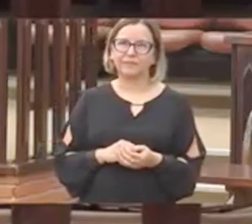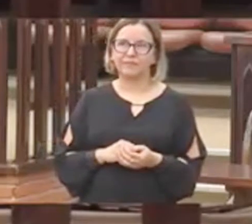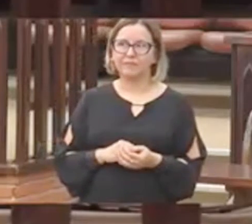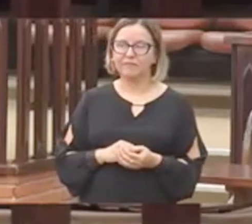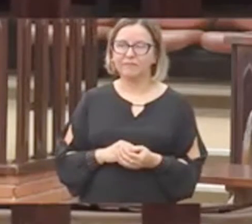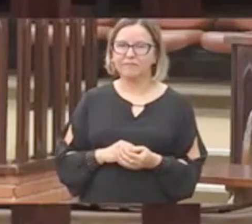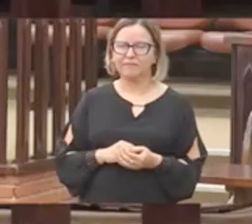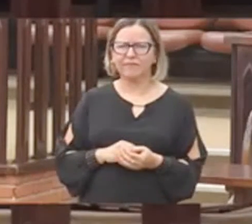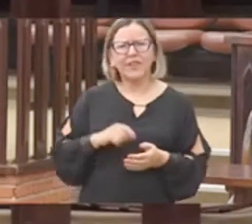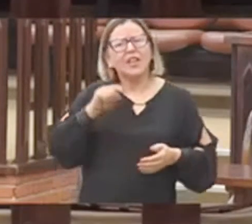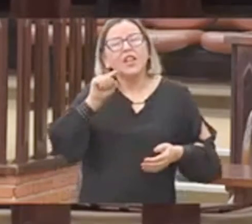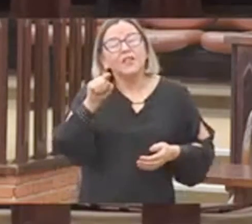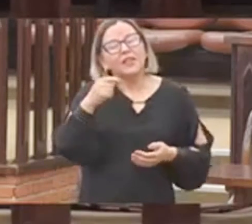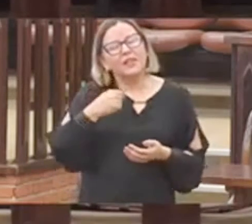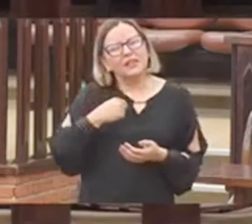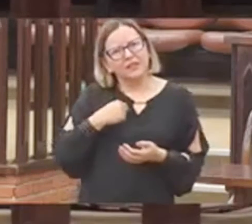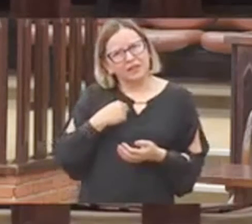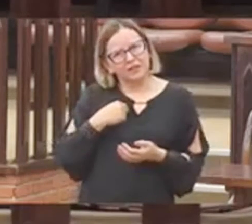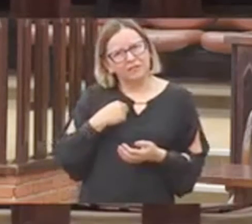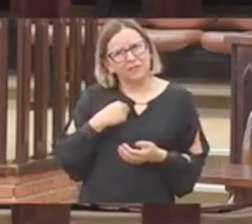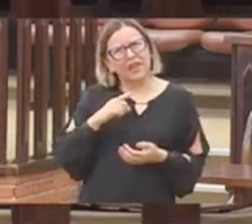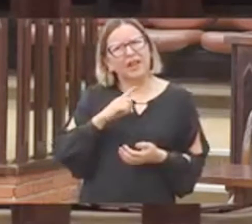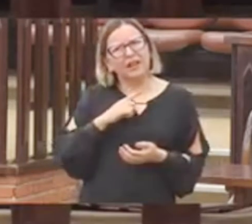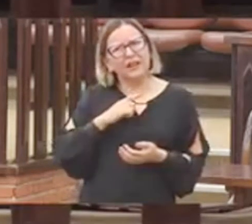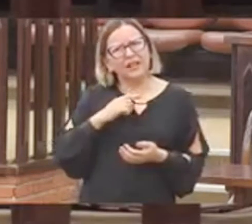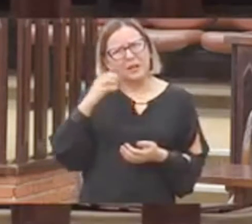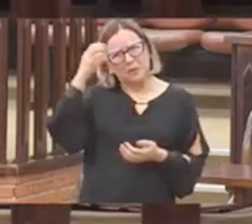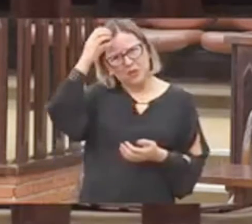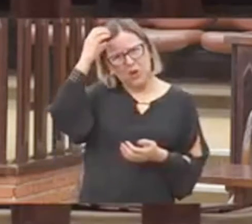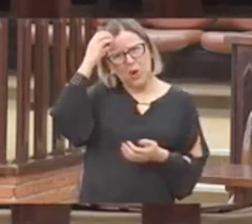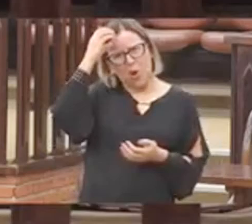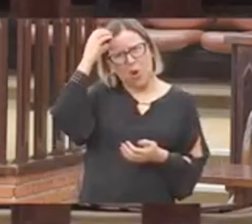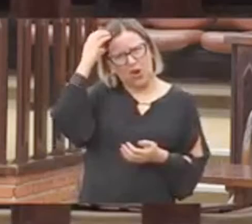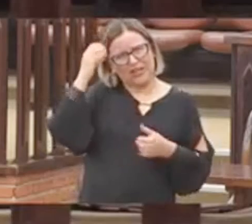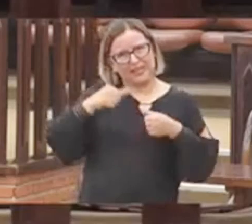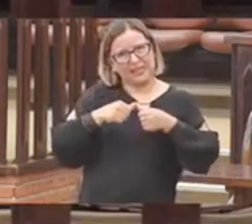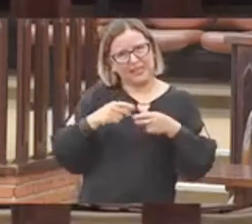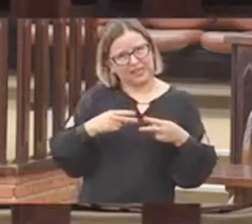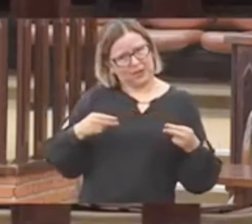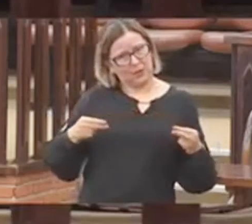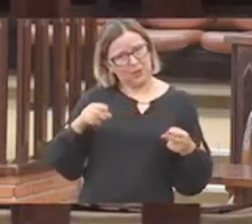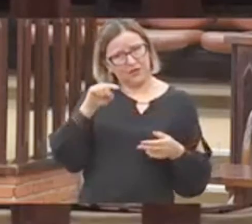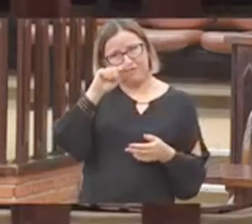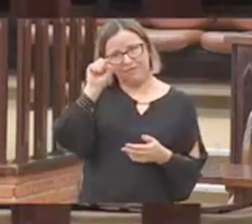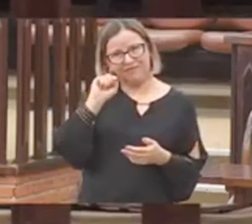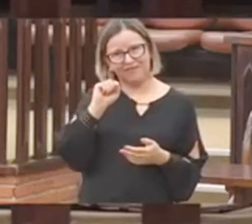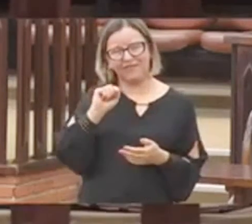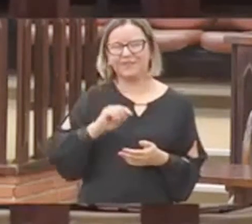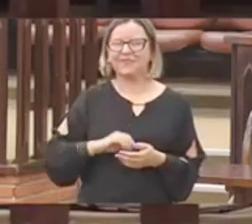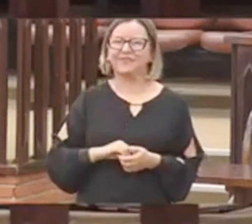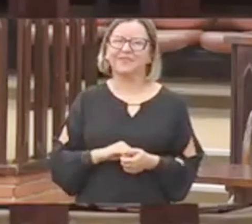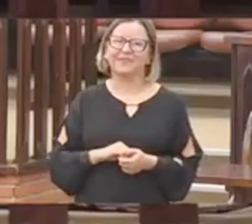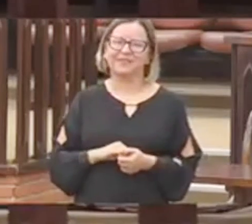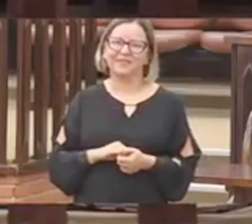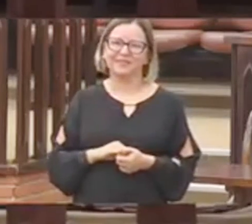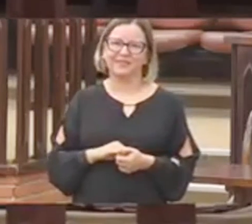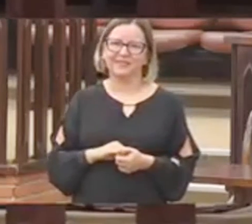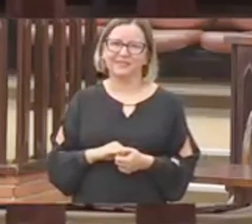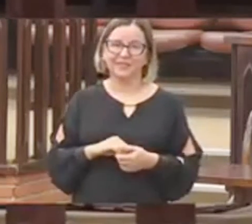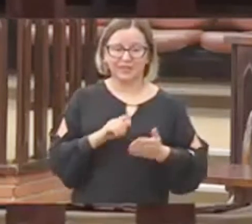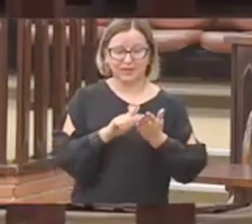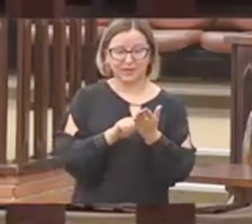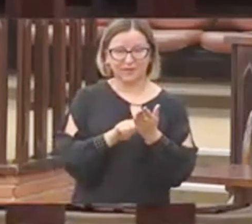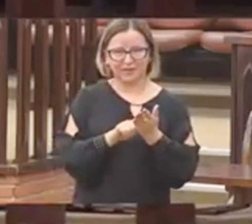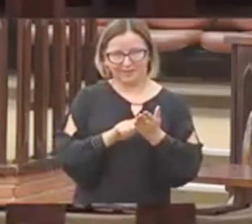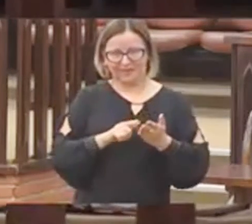Será que você e eu temos consciência disso? Voltando agora para o boletim.